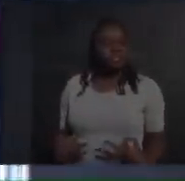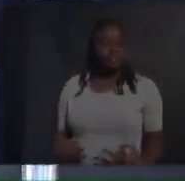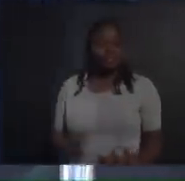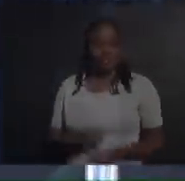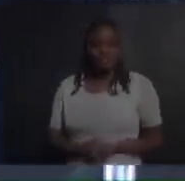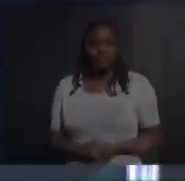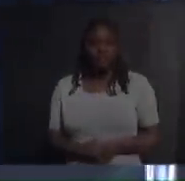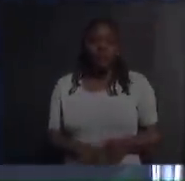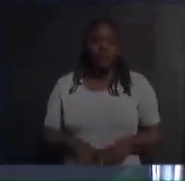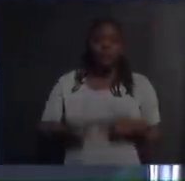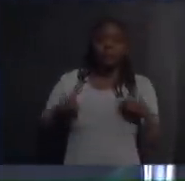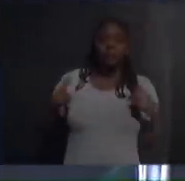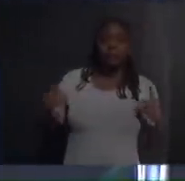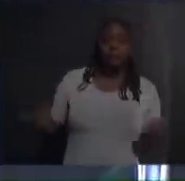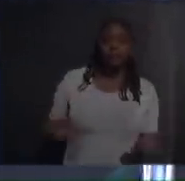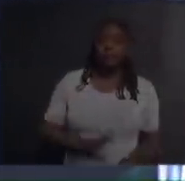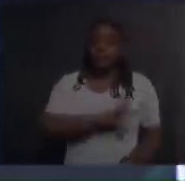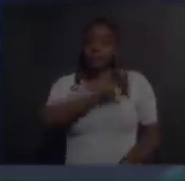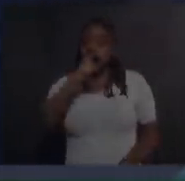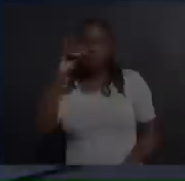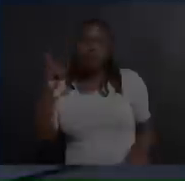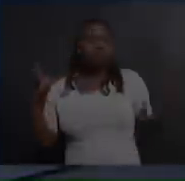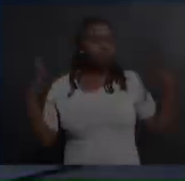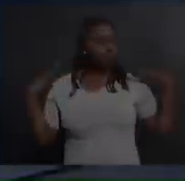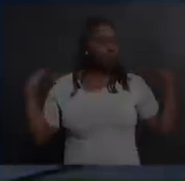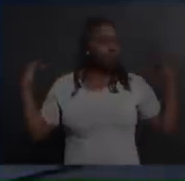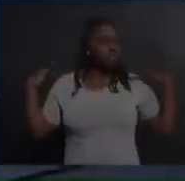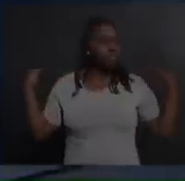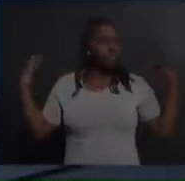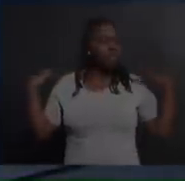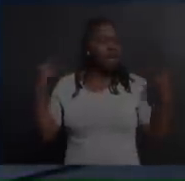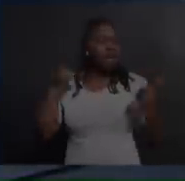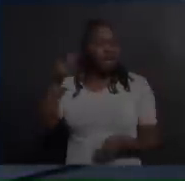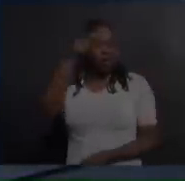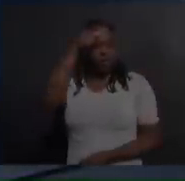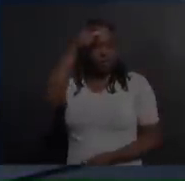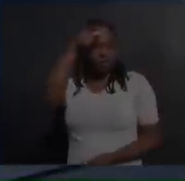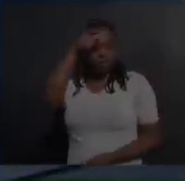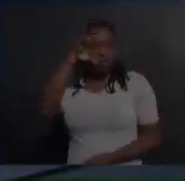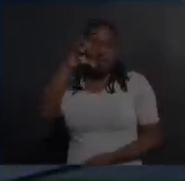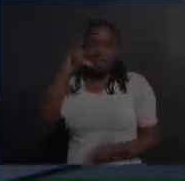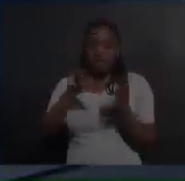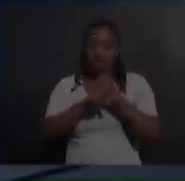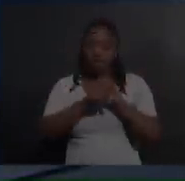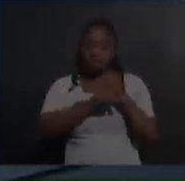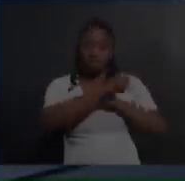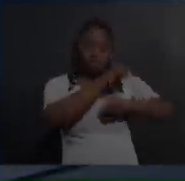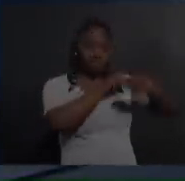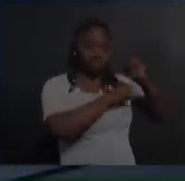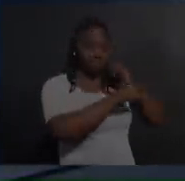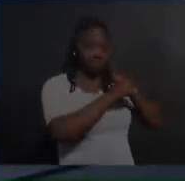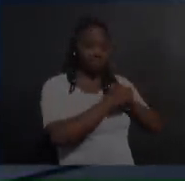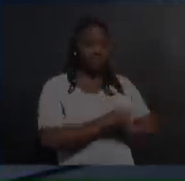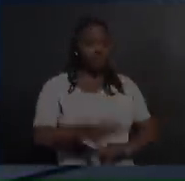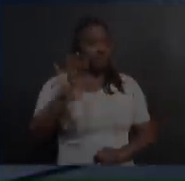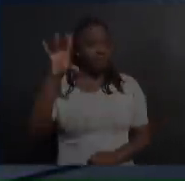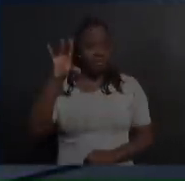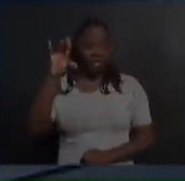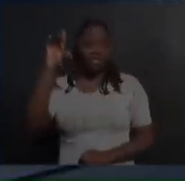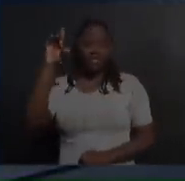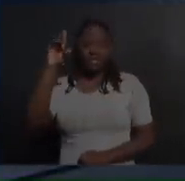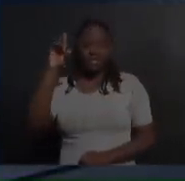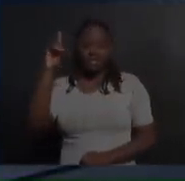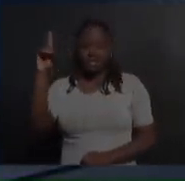não. Mas um belo dia, nós fomos passear lá na Turquia, 9 anos atrás, e Deus nos